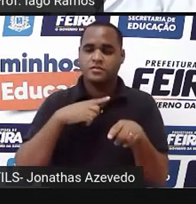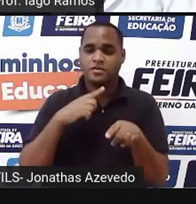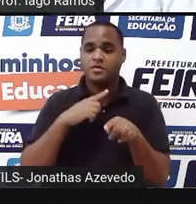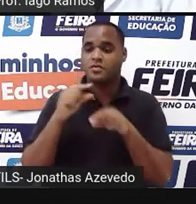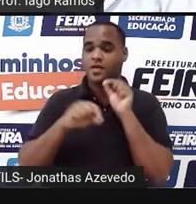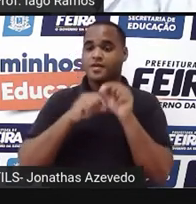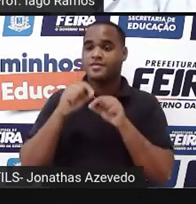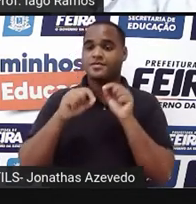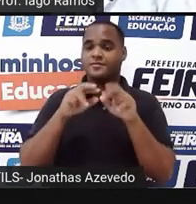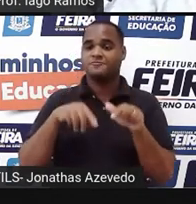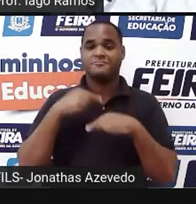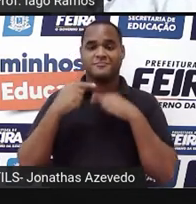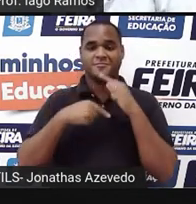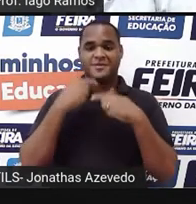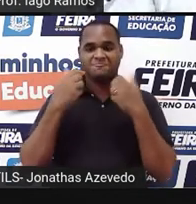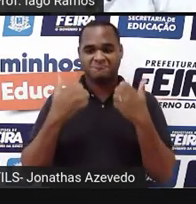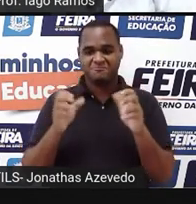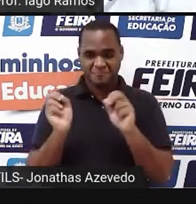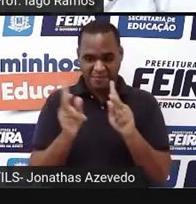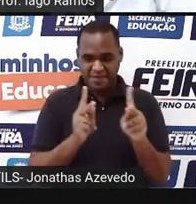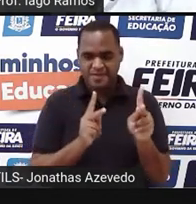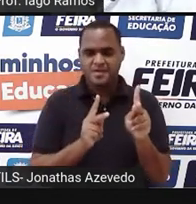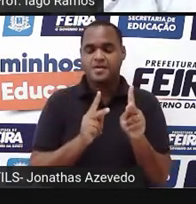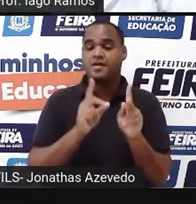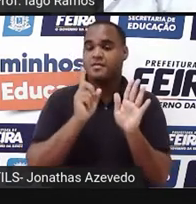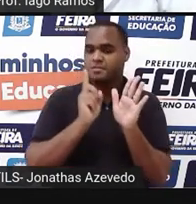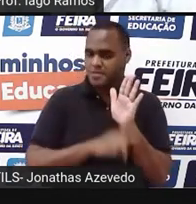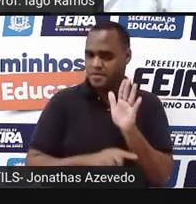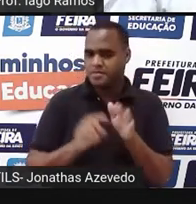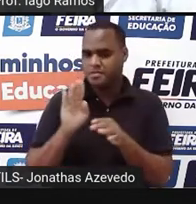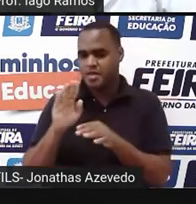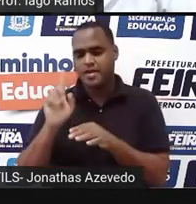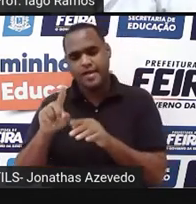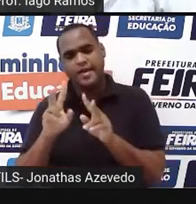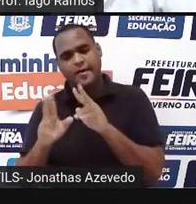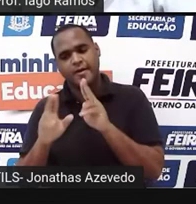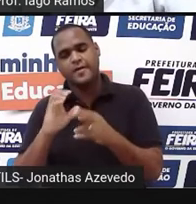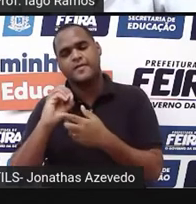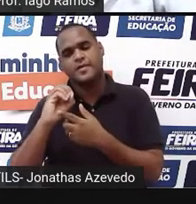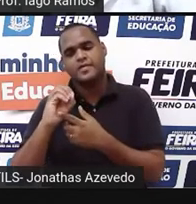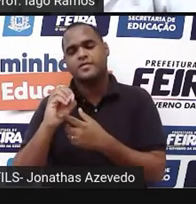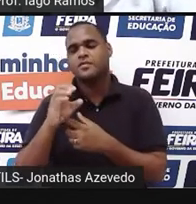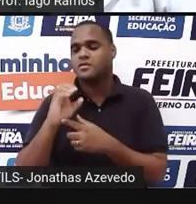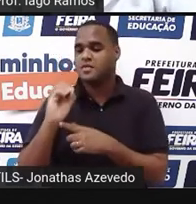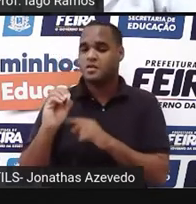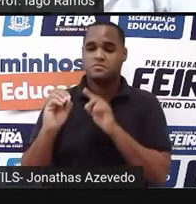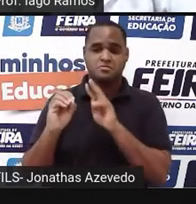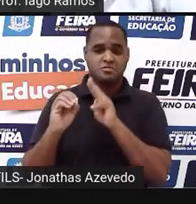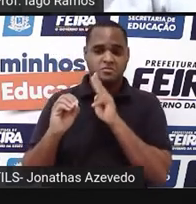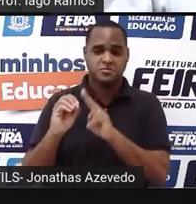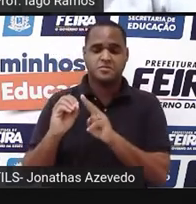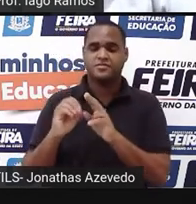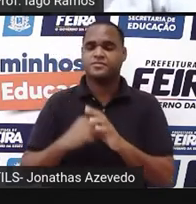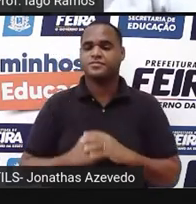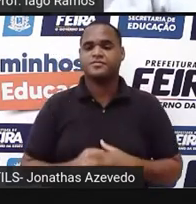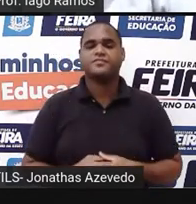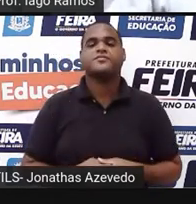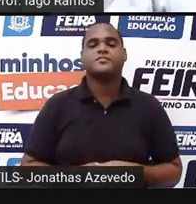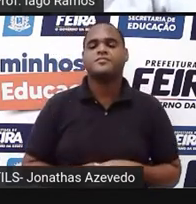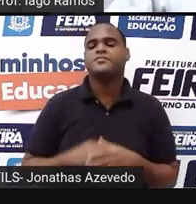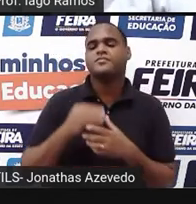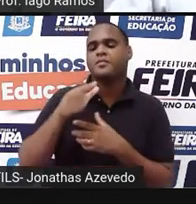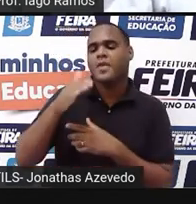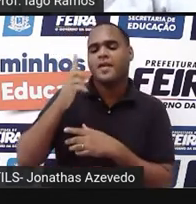ser feitas. Então, olha só. Menos o B. B é 0. Então, 0. Tá? Mais ou